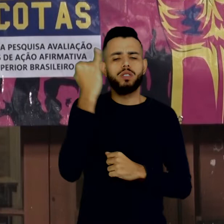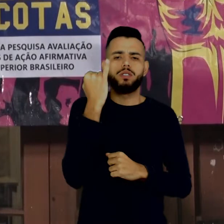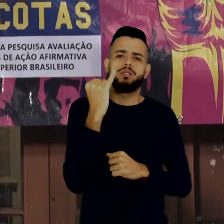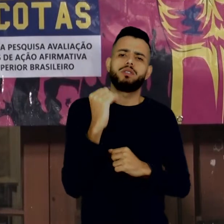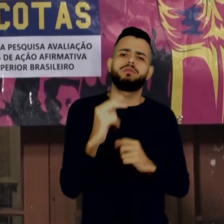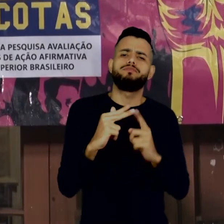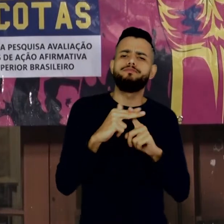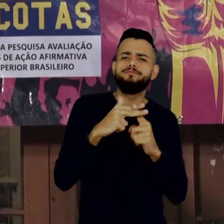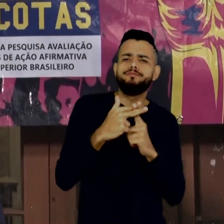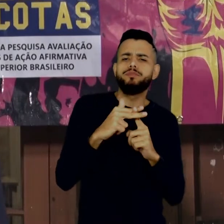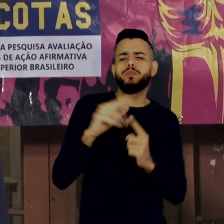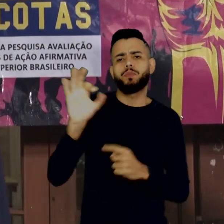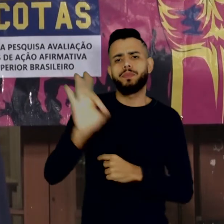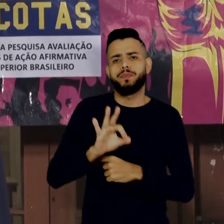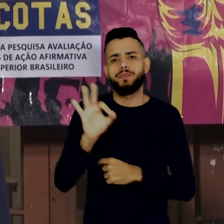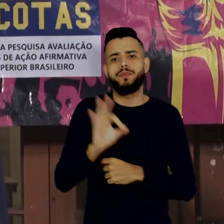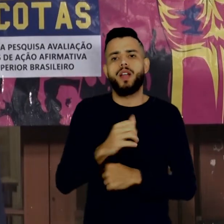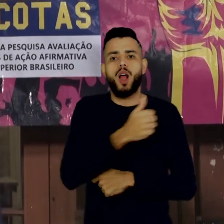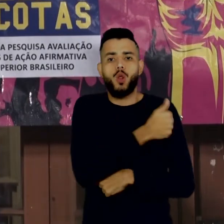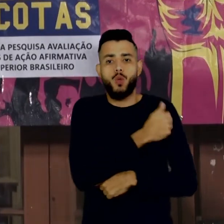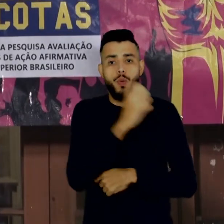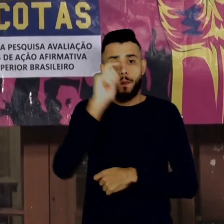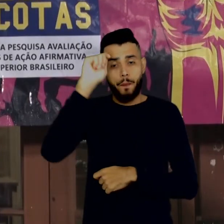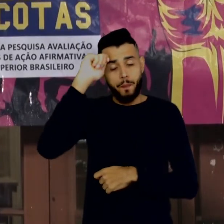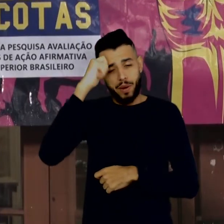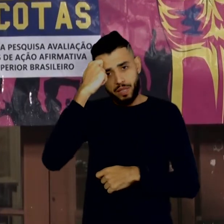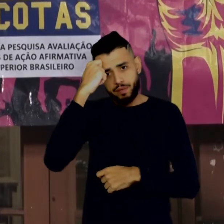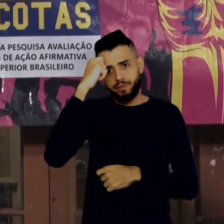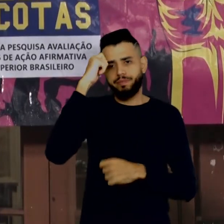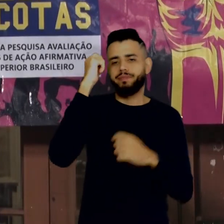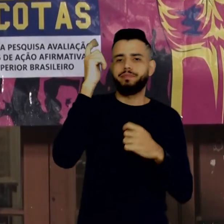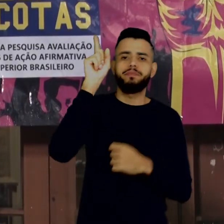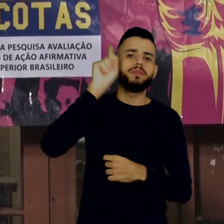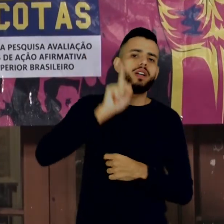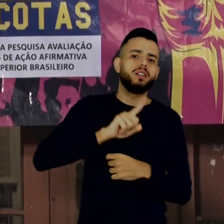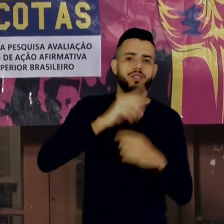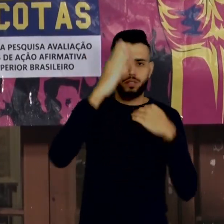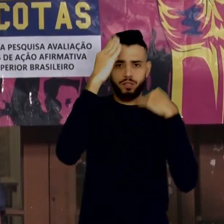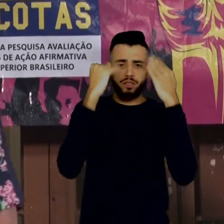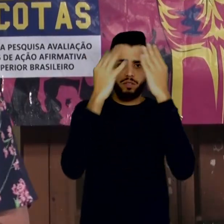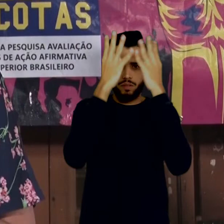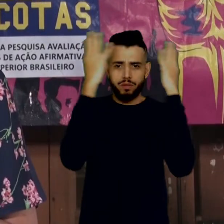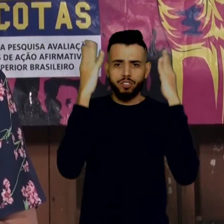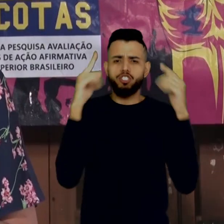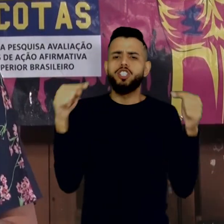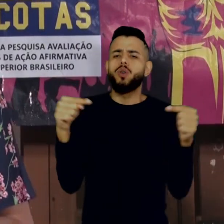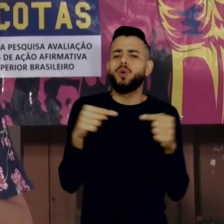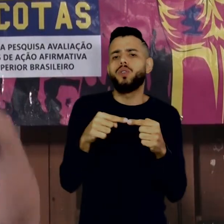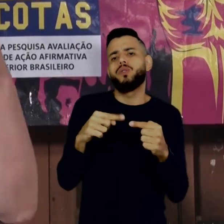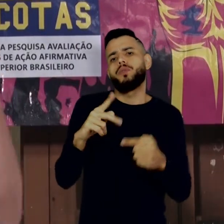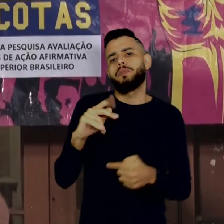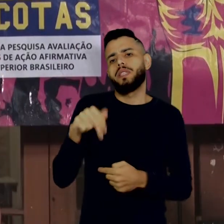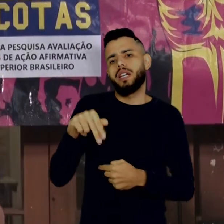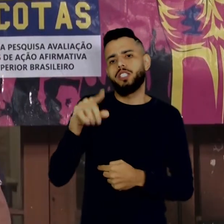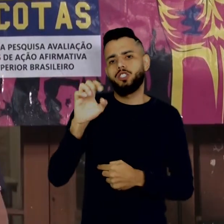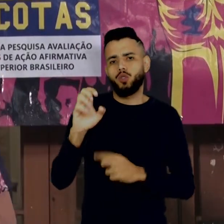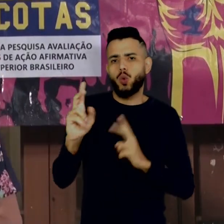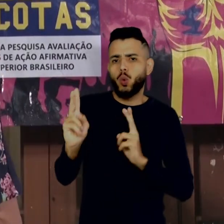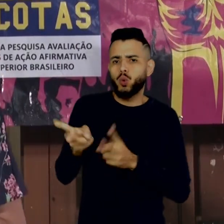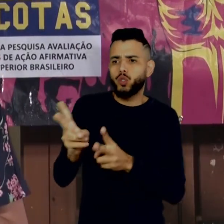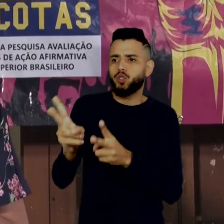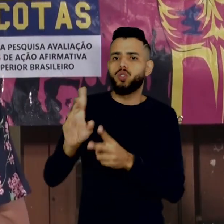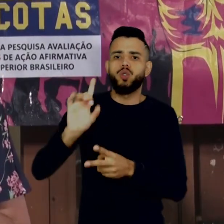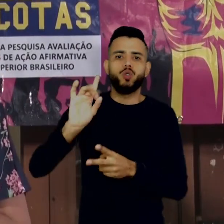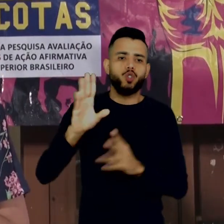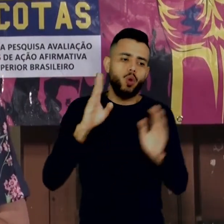de estudantes pretos, pardos e indígenas destinados às cotas de acordo com os dados da PNAD contínua e não ficar só ancorado